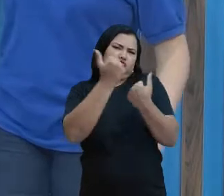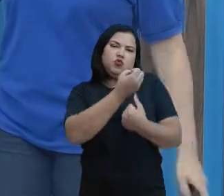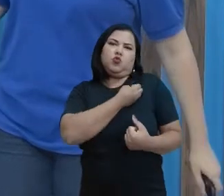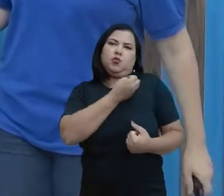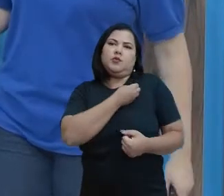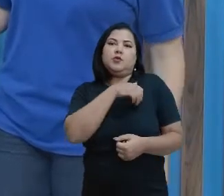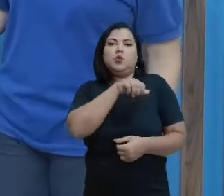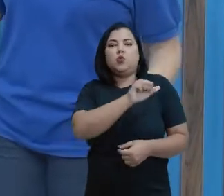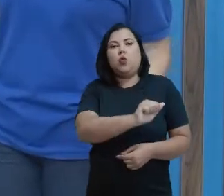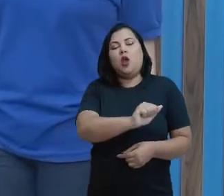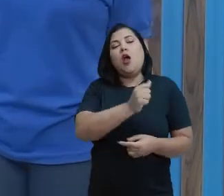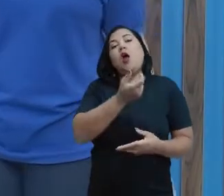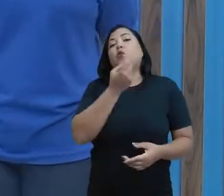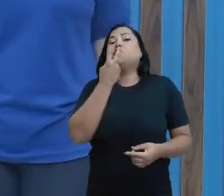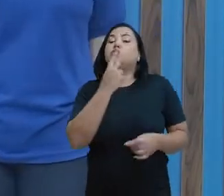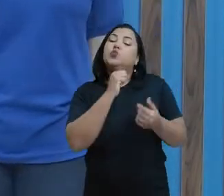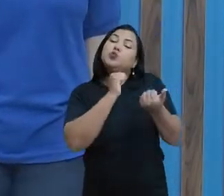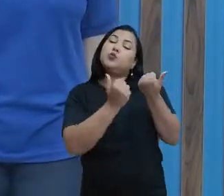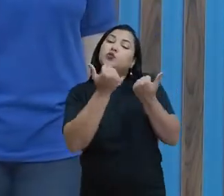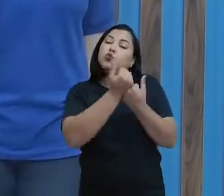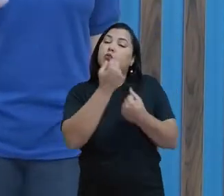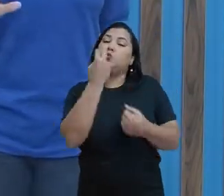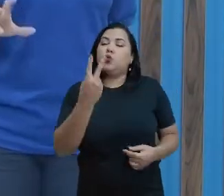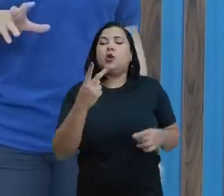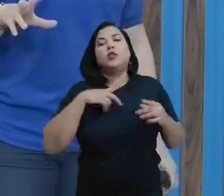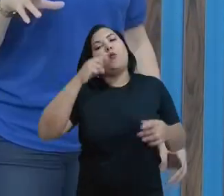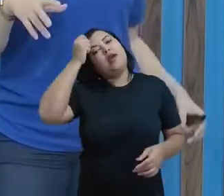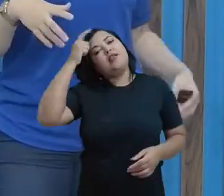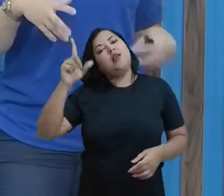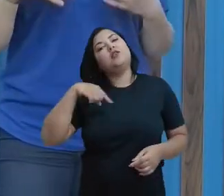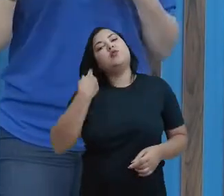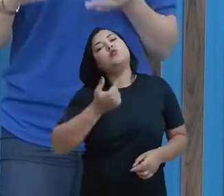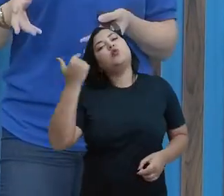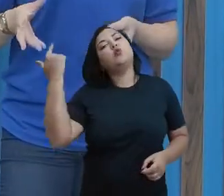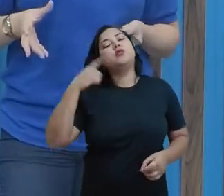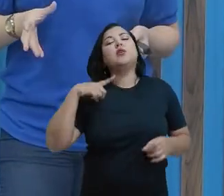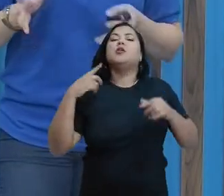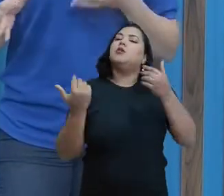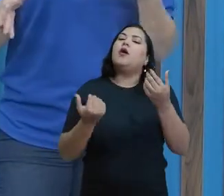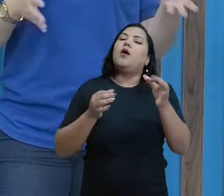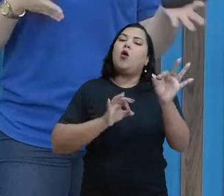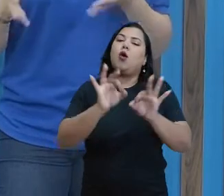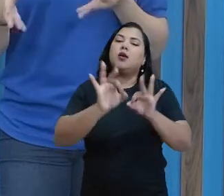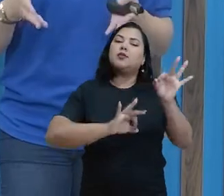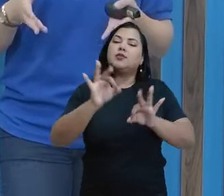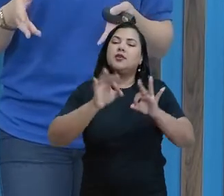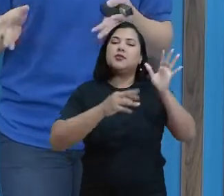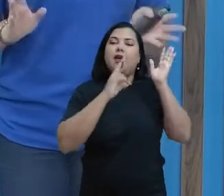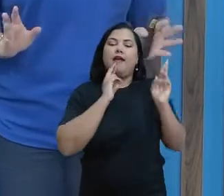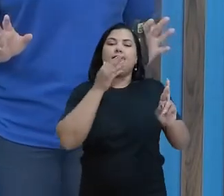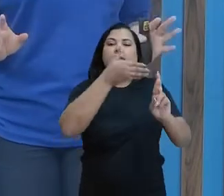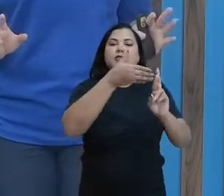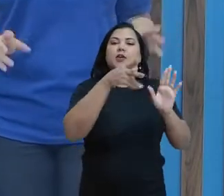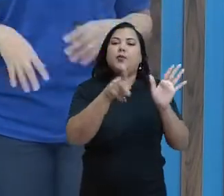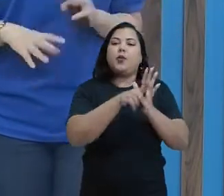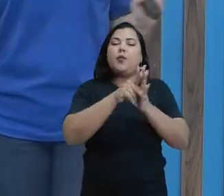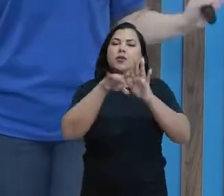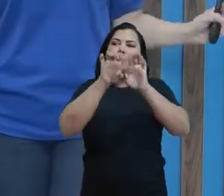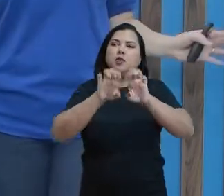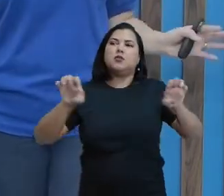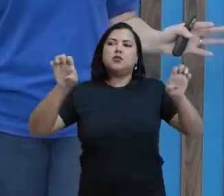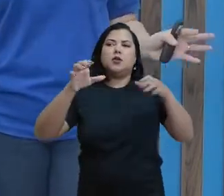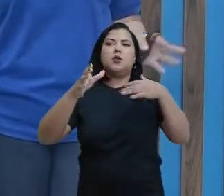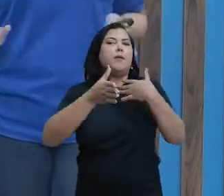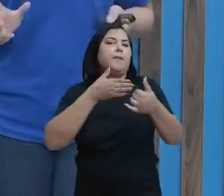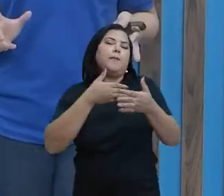nosso A agora, Revo, é o número 2. Então, a ideia é que a gente consiga posicionar essa referência da equação. Podia ser